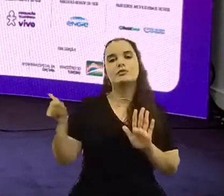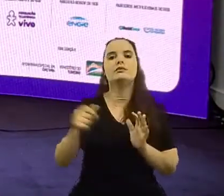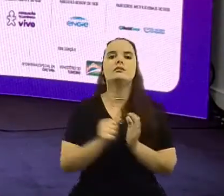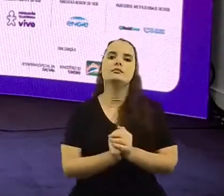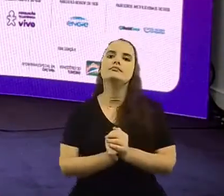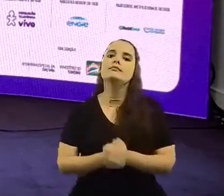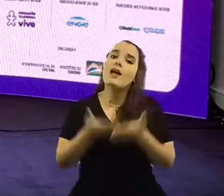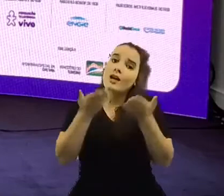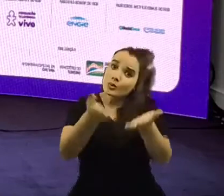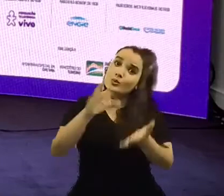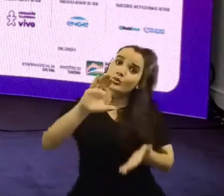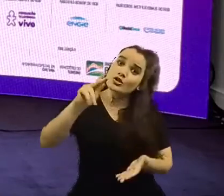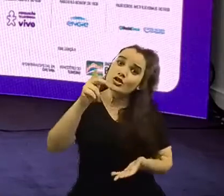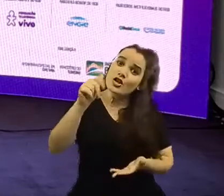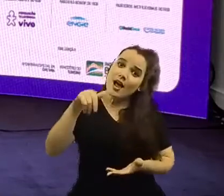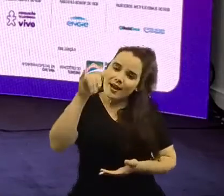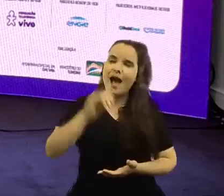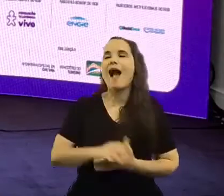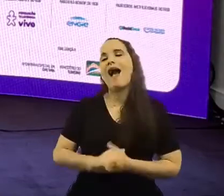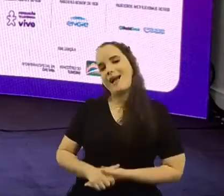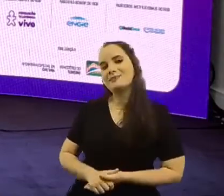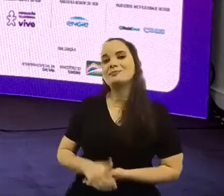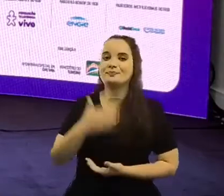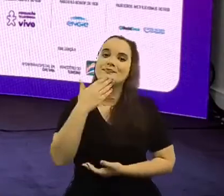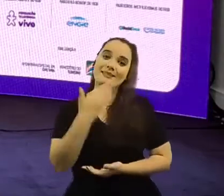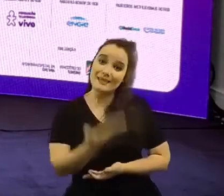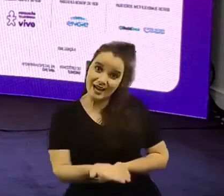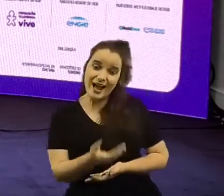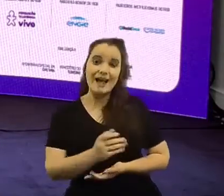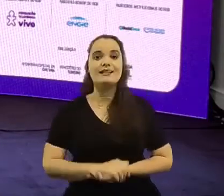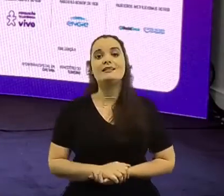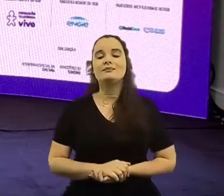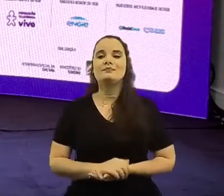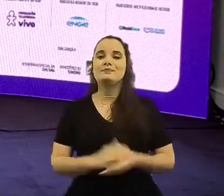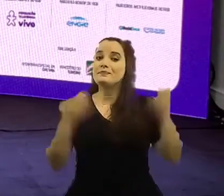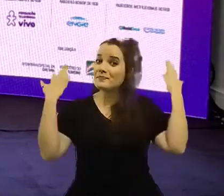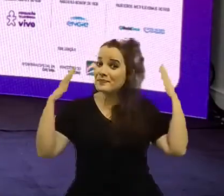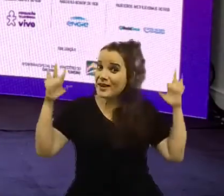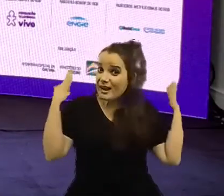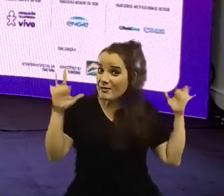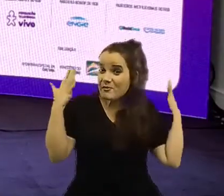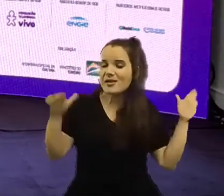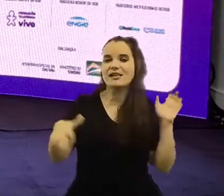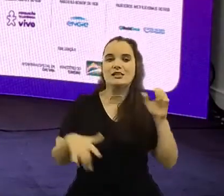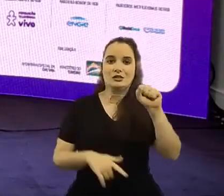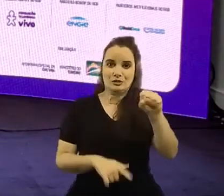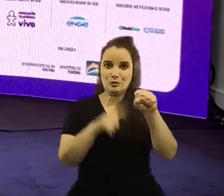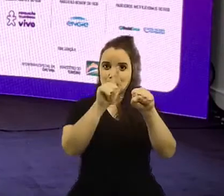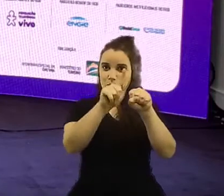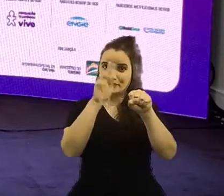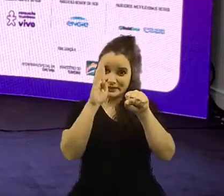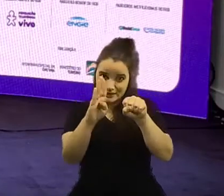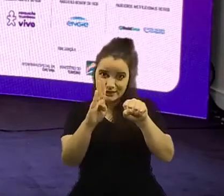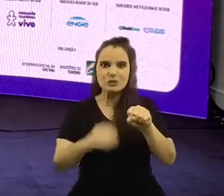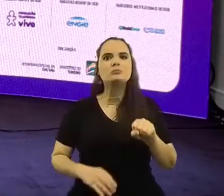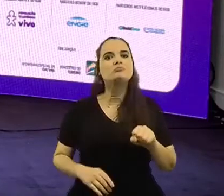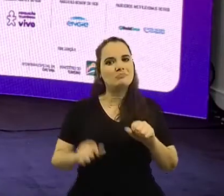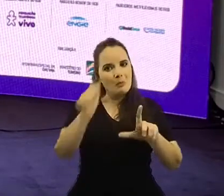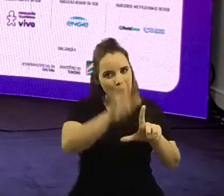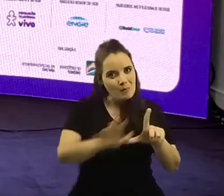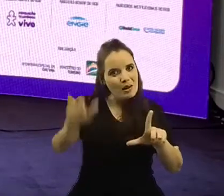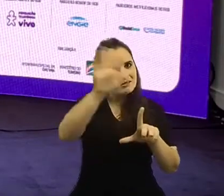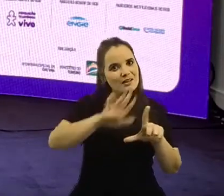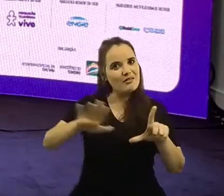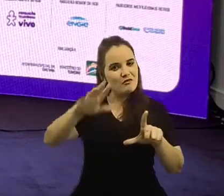Muito obrigada. E primeiro, parabéns a todo o time do Social Good Brasil pela plataforma de dados. Eu acho muito